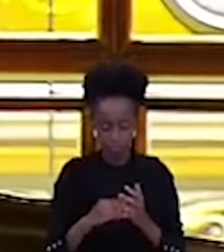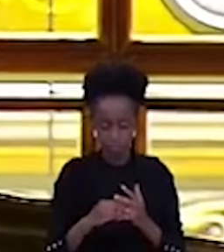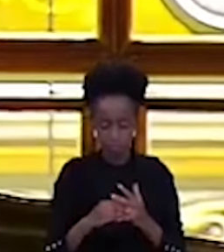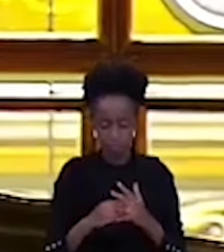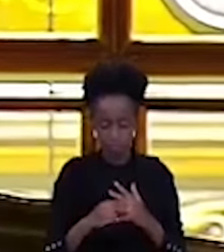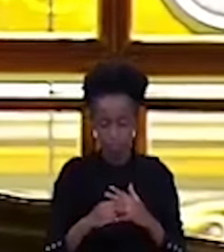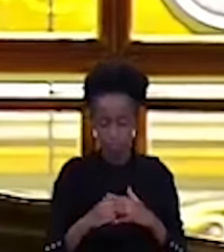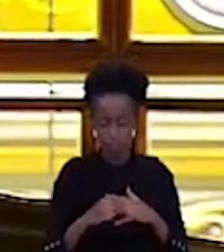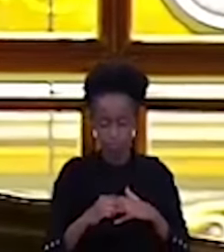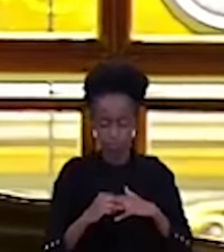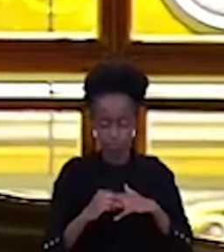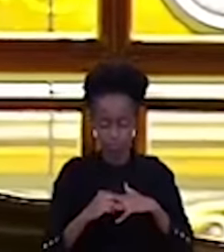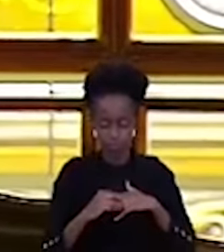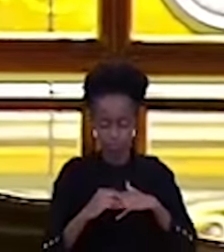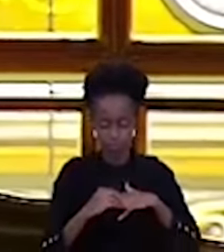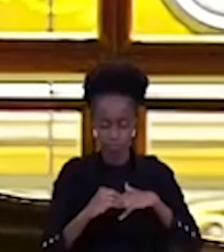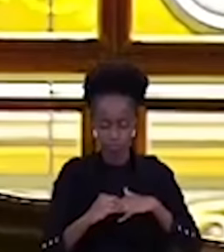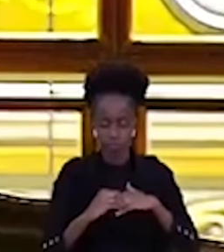Aleluia.